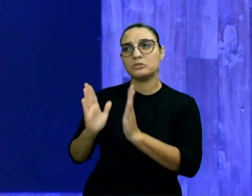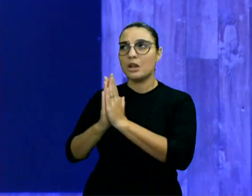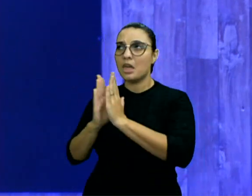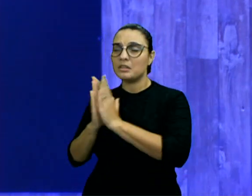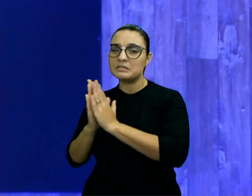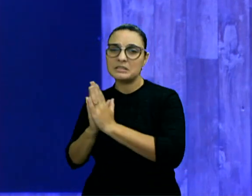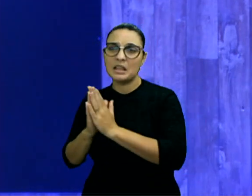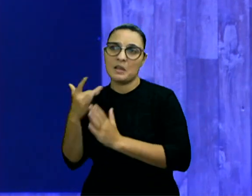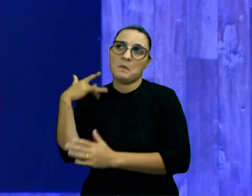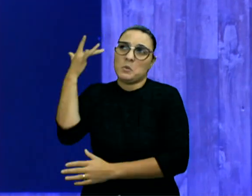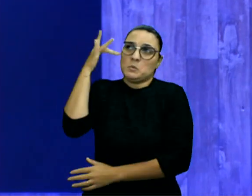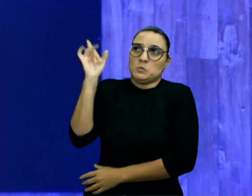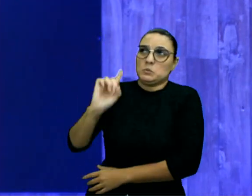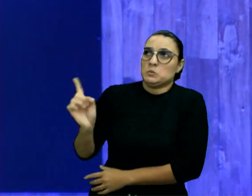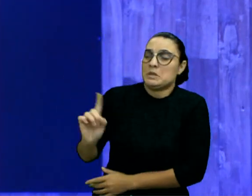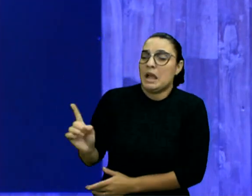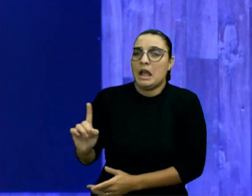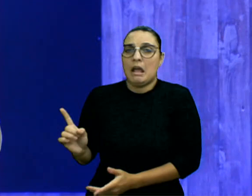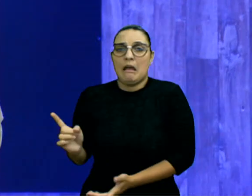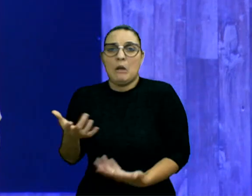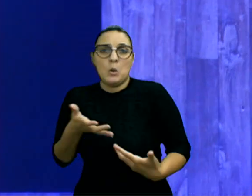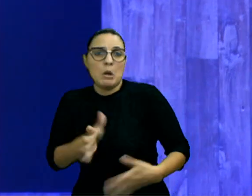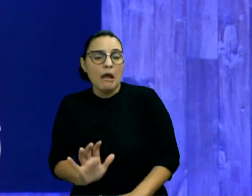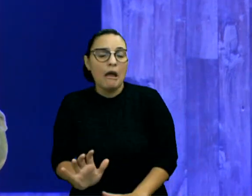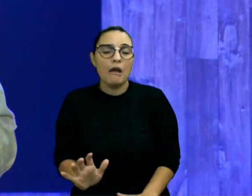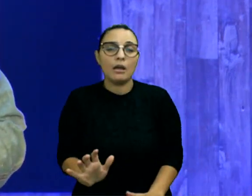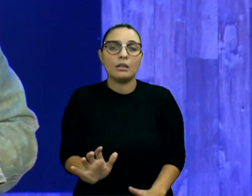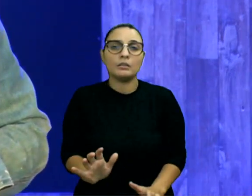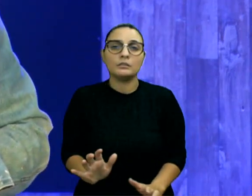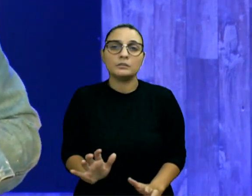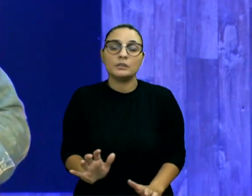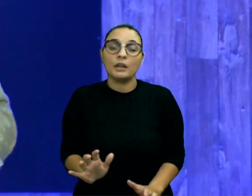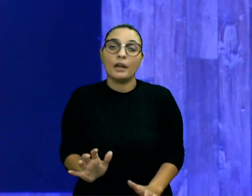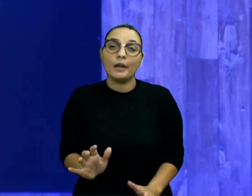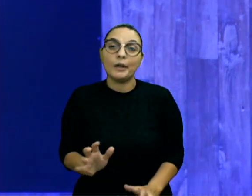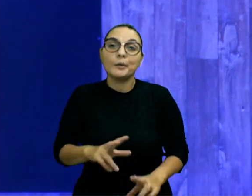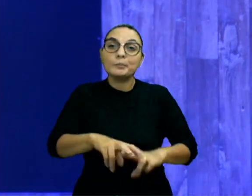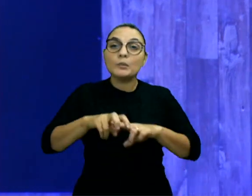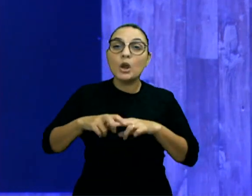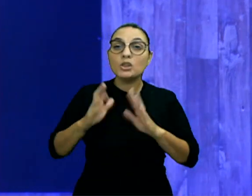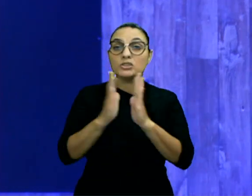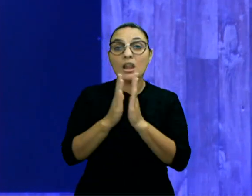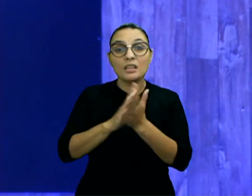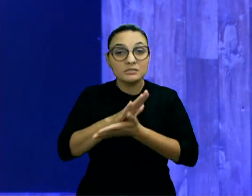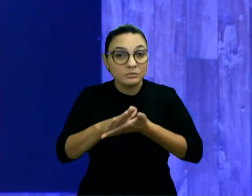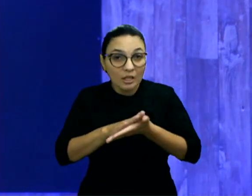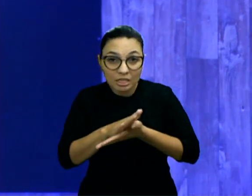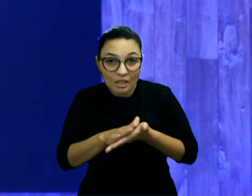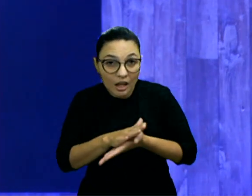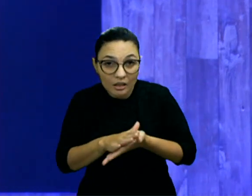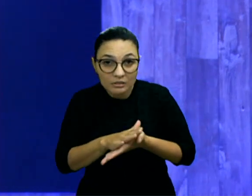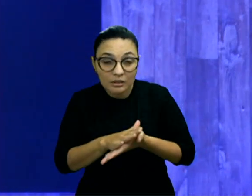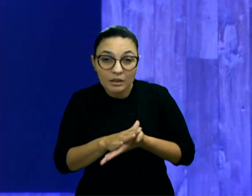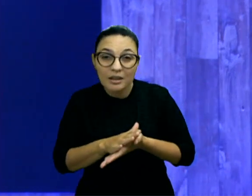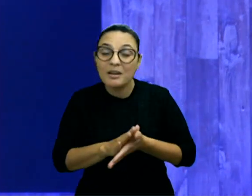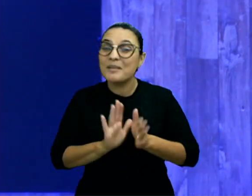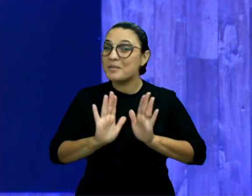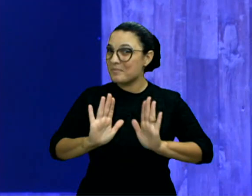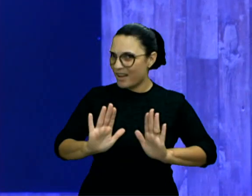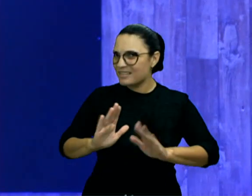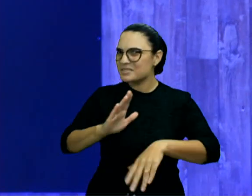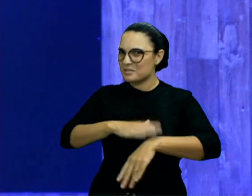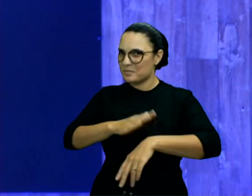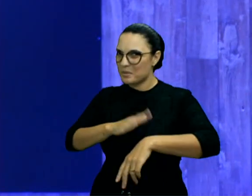sei orar, eu não sei, eu não sei, eu não sei. Por isso nós não oramos. E aí, no momento de luta, de aflição,